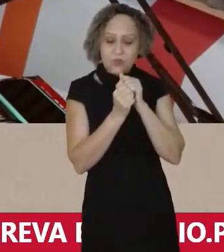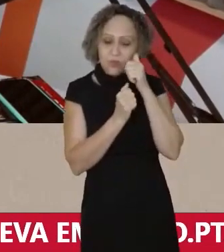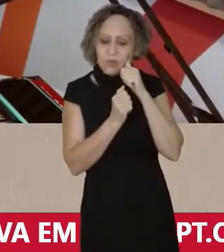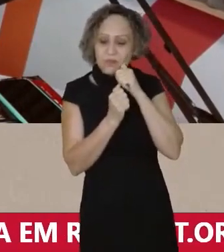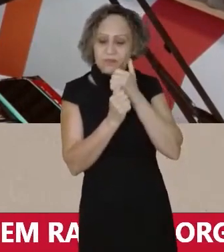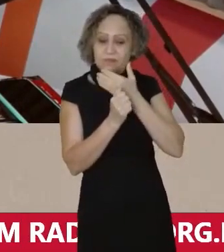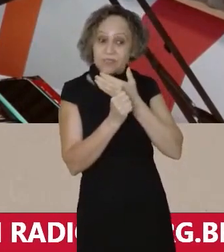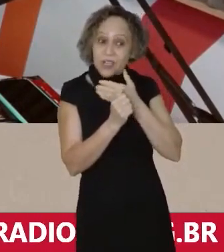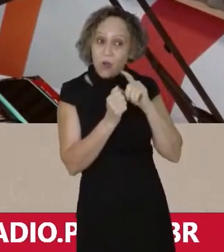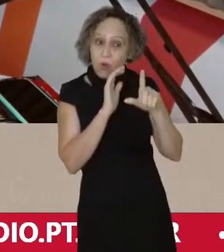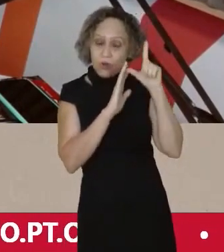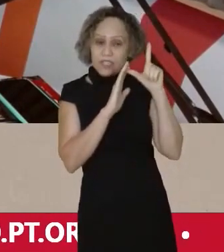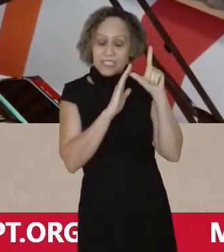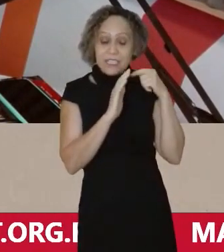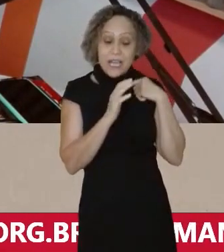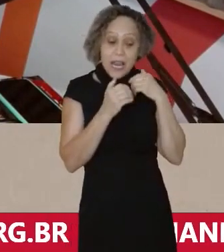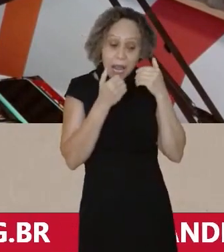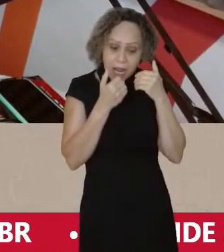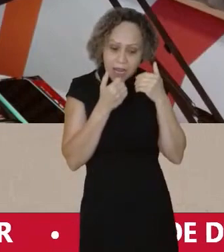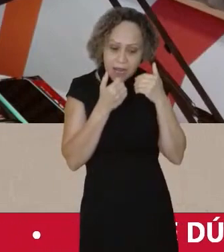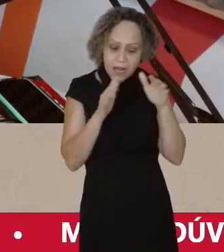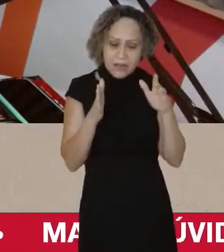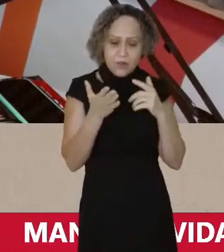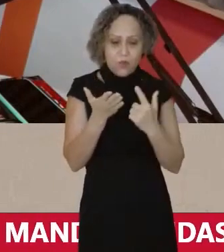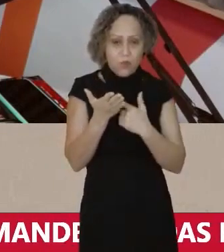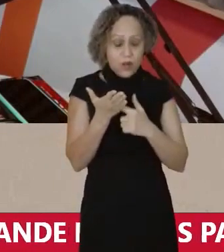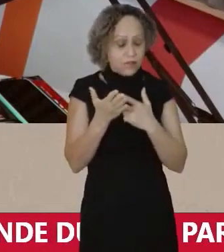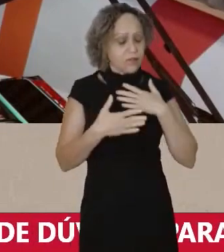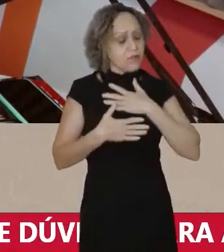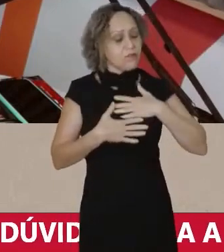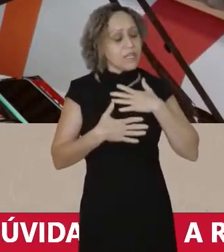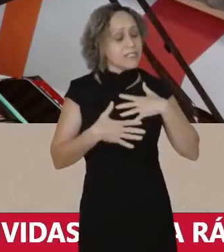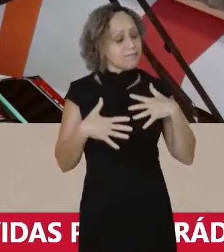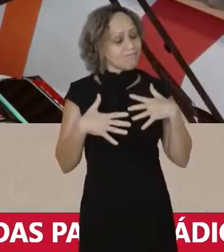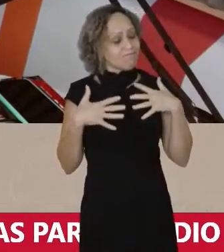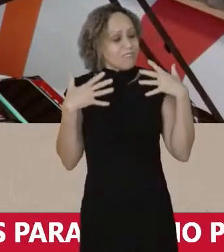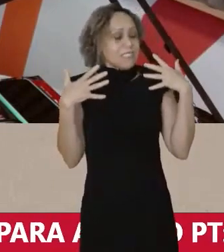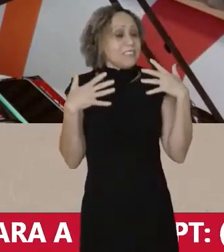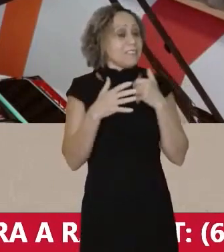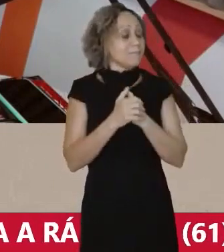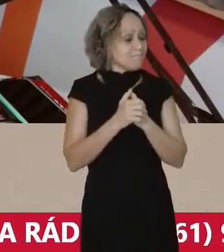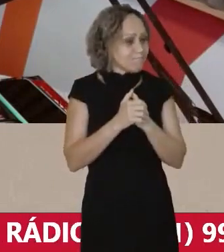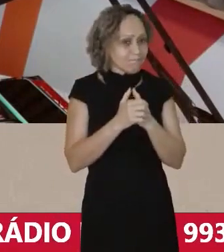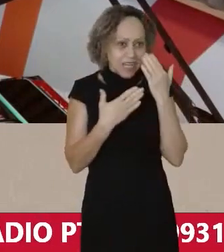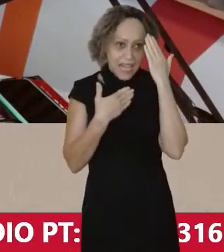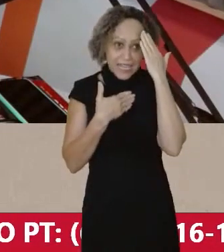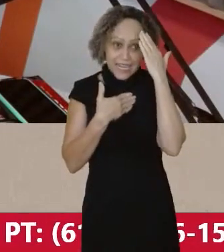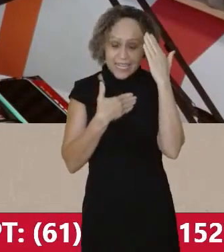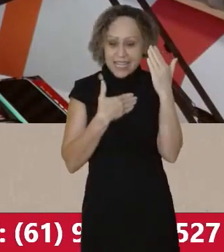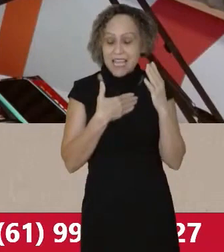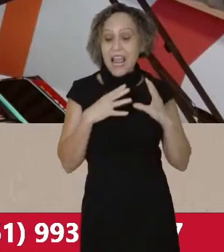livro. E é um prazer imenso. Eu quero agradecer a todos os